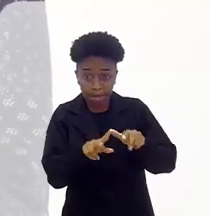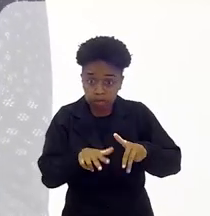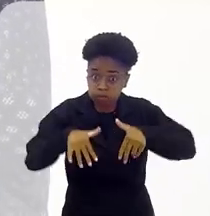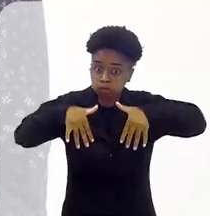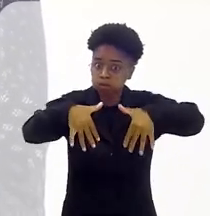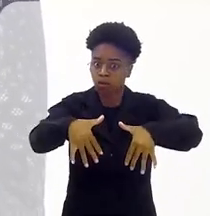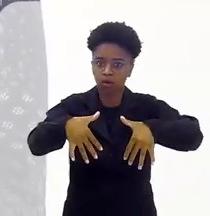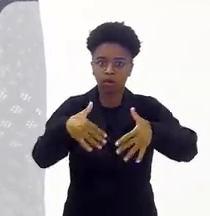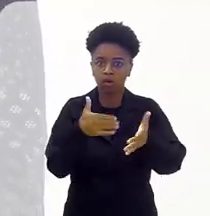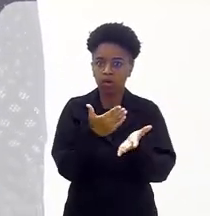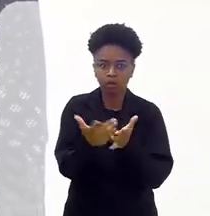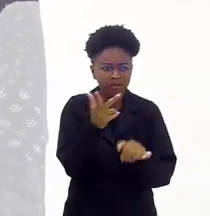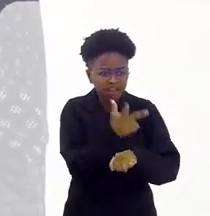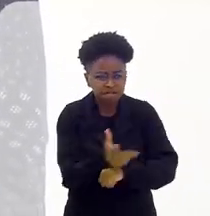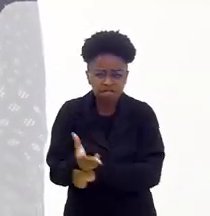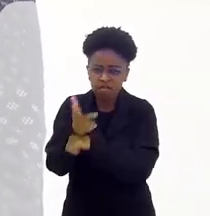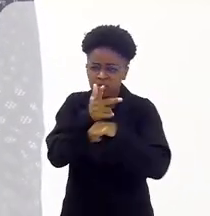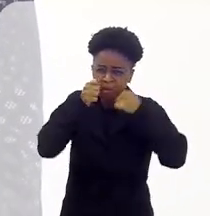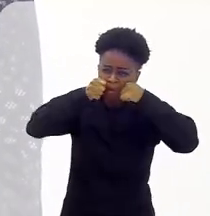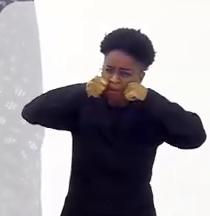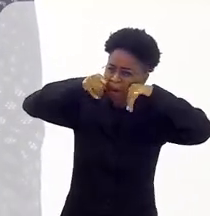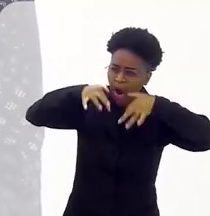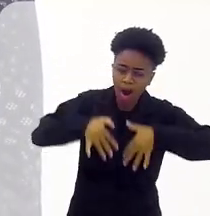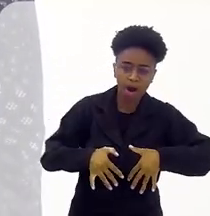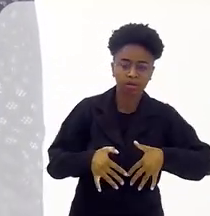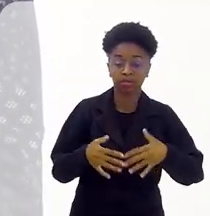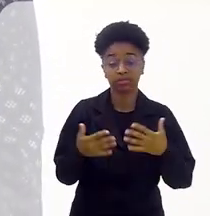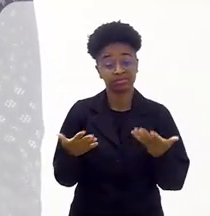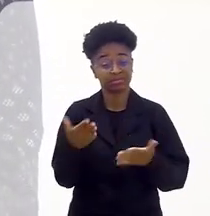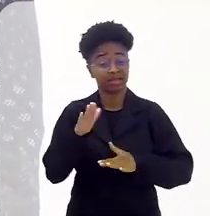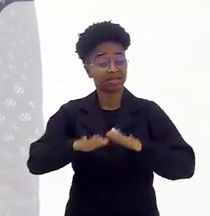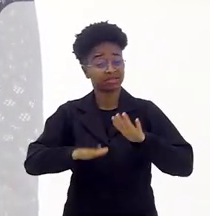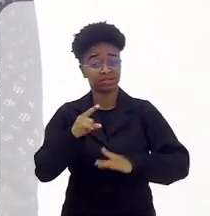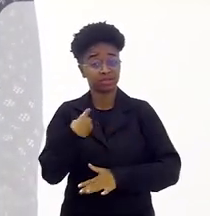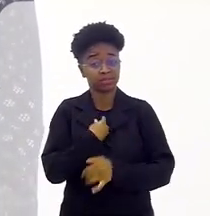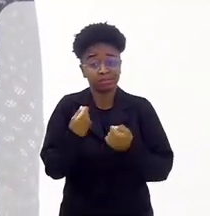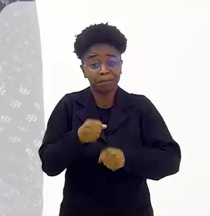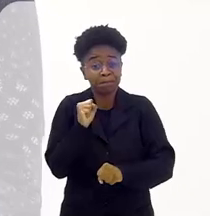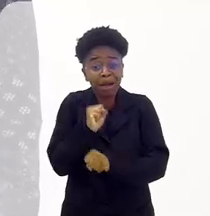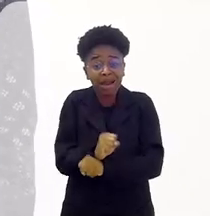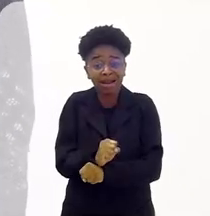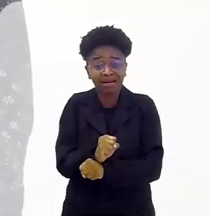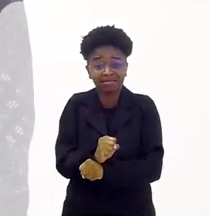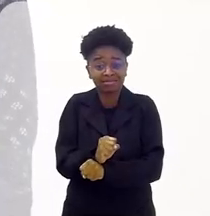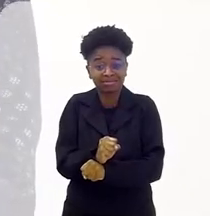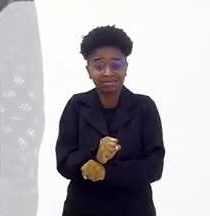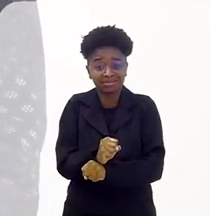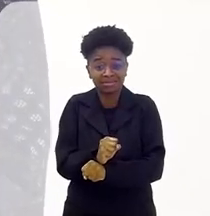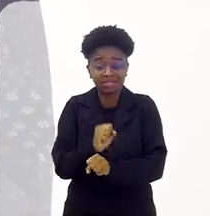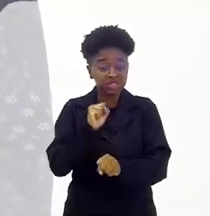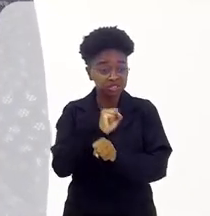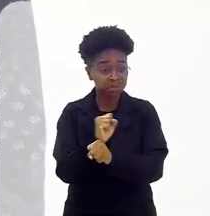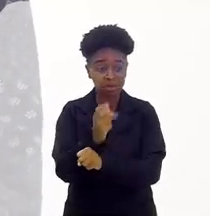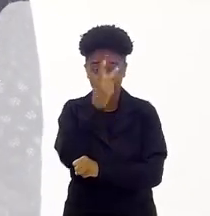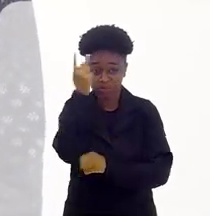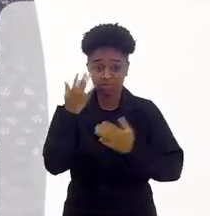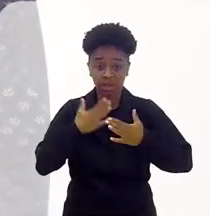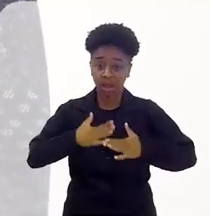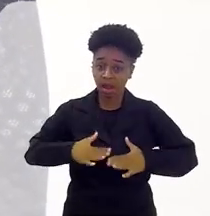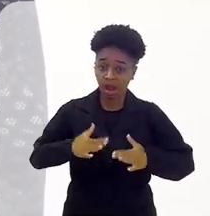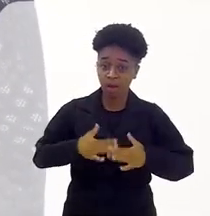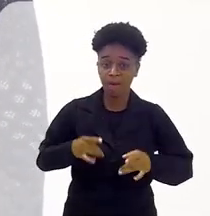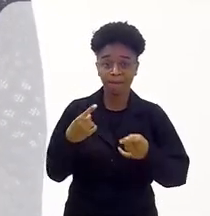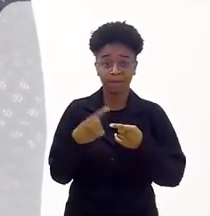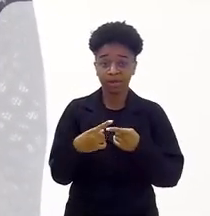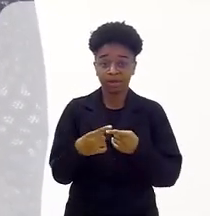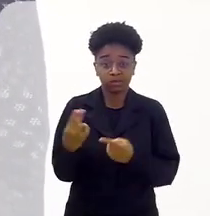público, claro. Né? Levanta e começa a filmar e começa a chorar. E tem horas que a gente tem que parar a cena para deixar o povo acalmar,